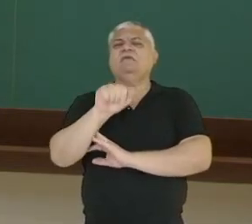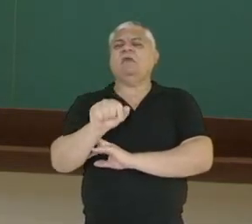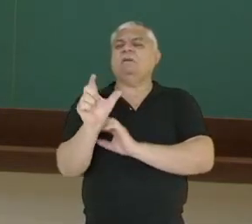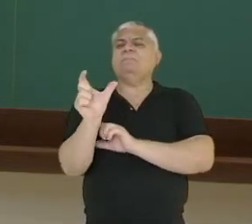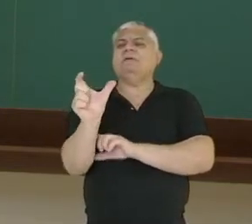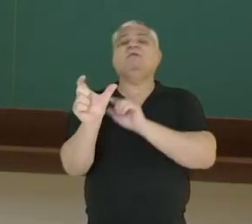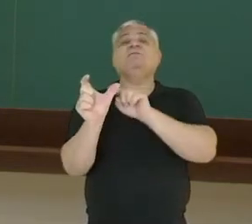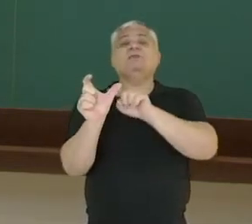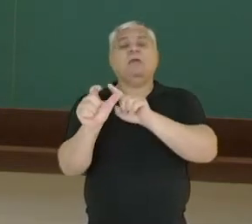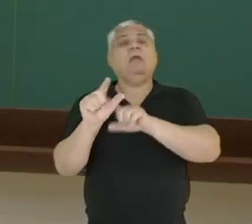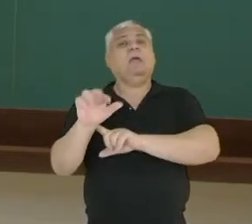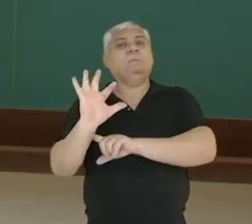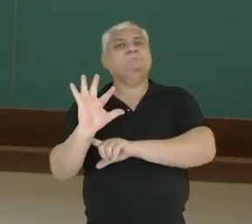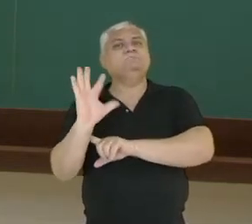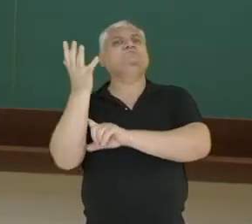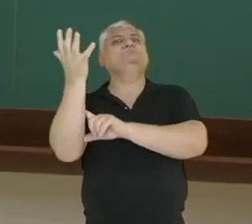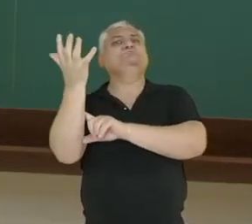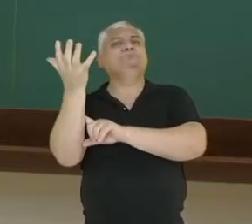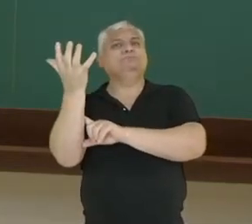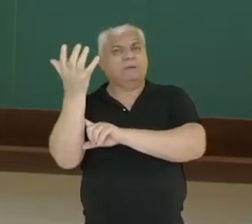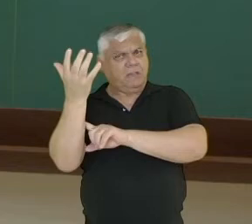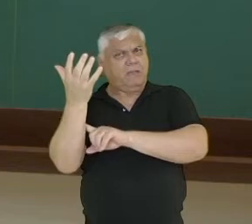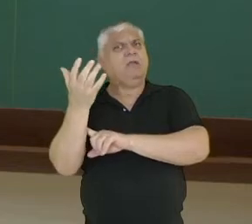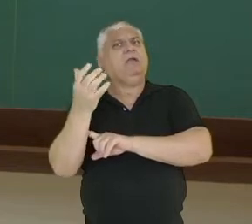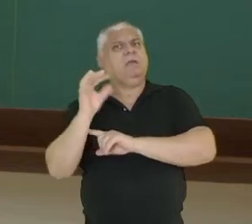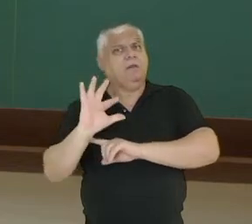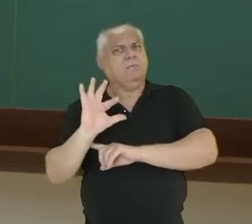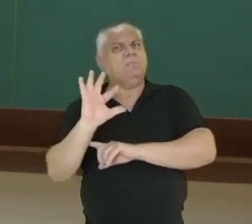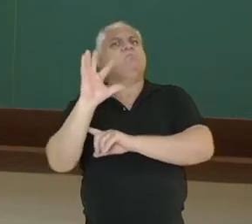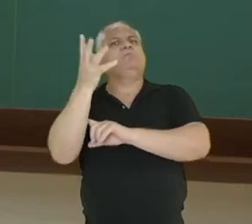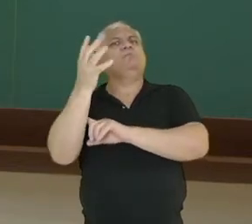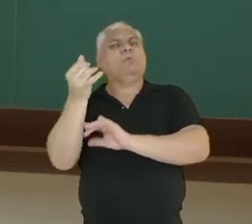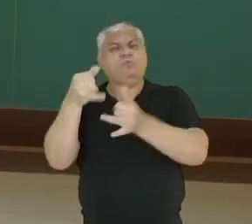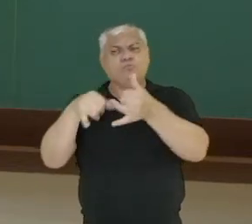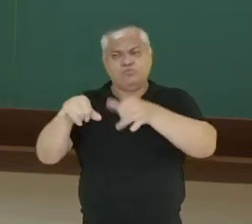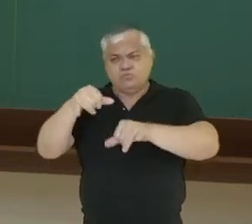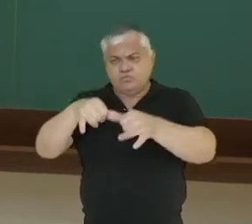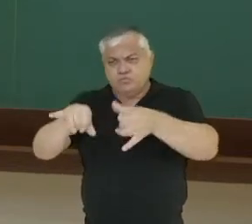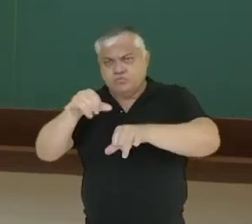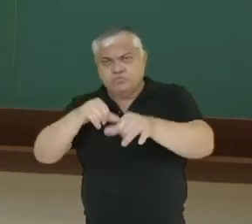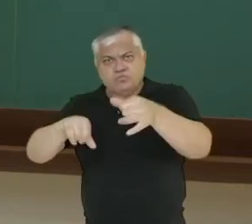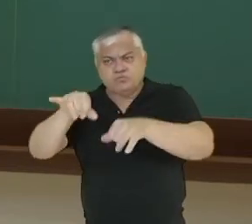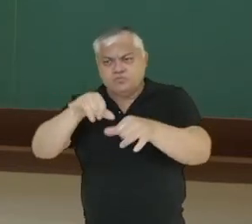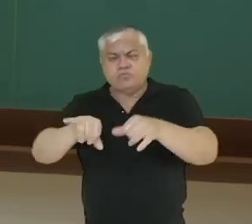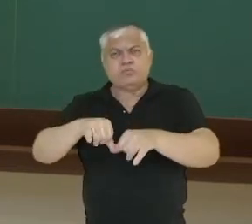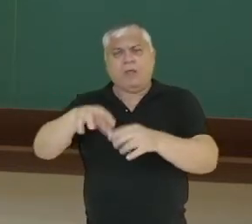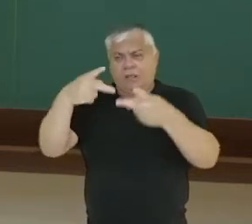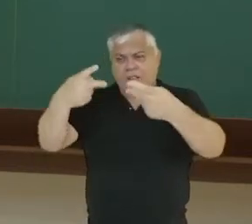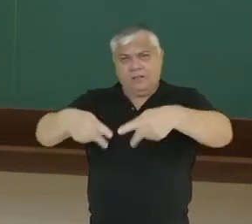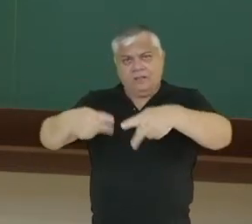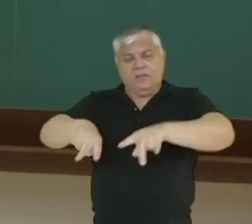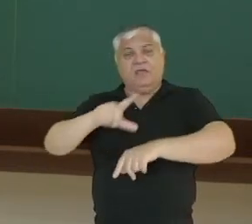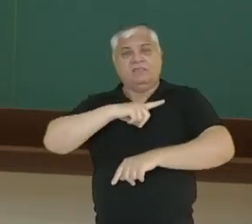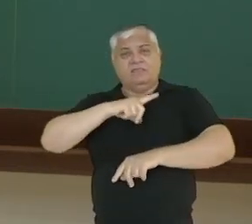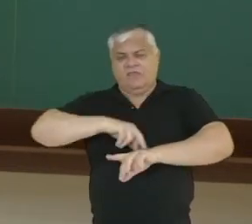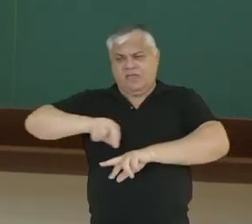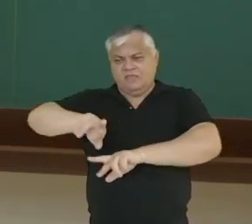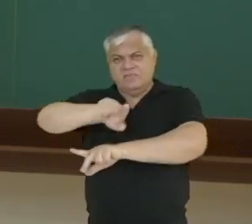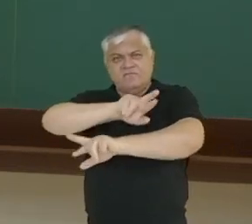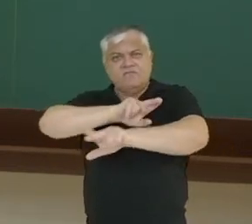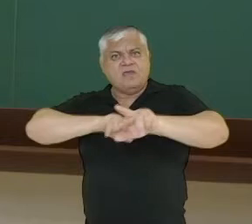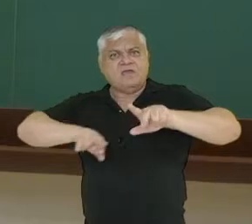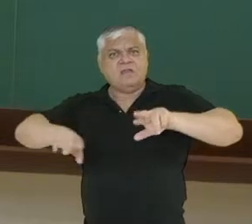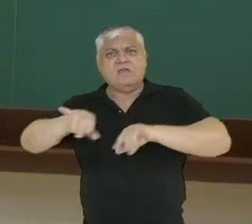um fenômeno que ocorre com as substâncias químicas, onde nós temos diferentes